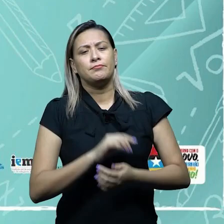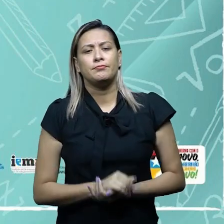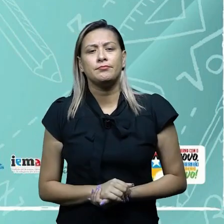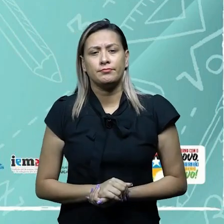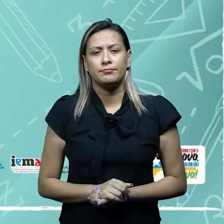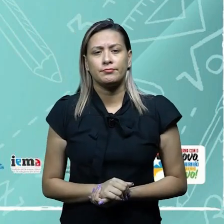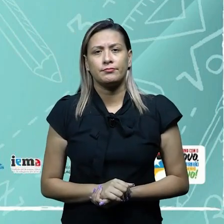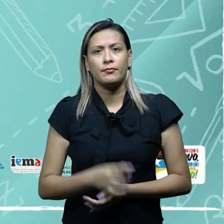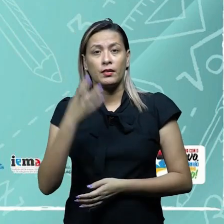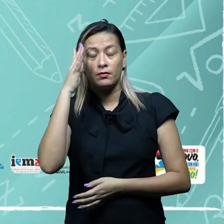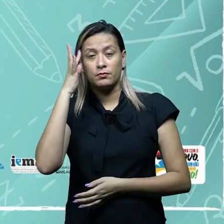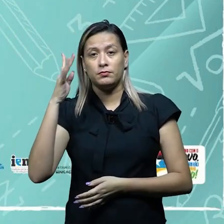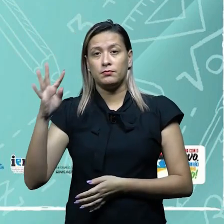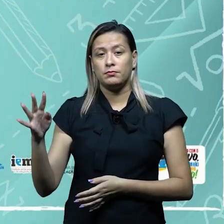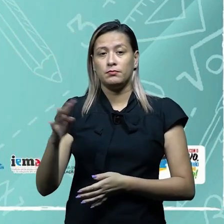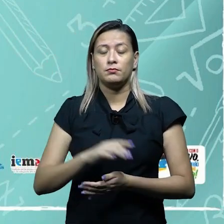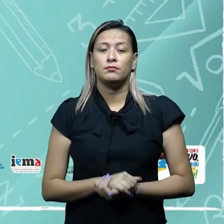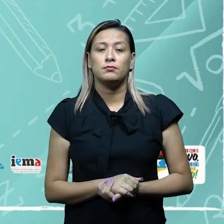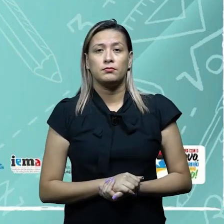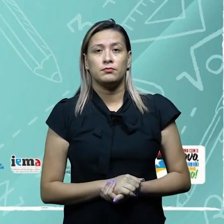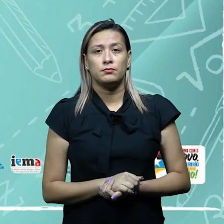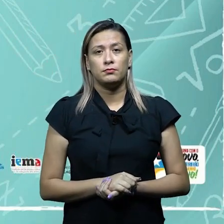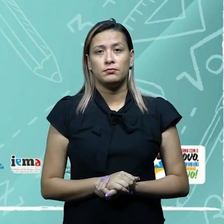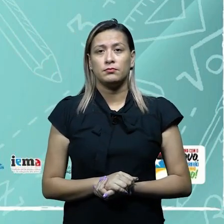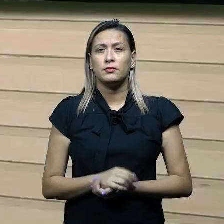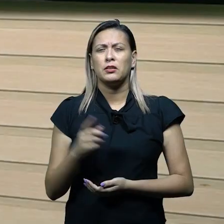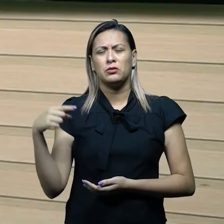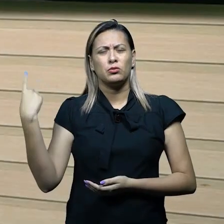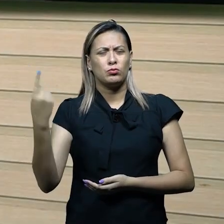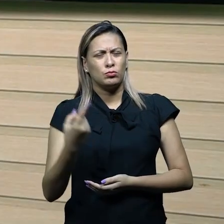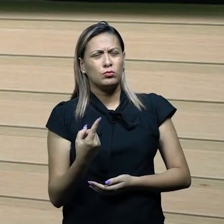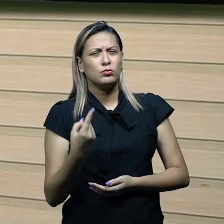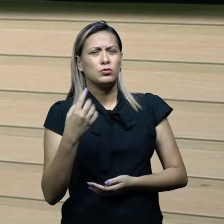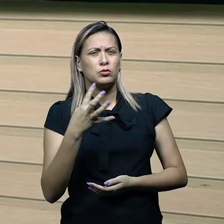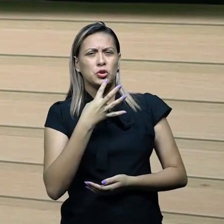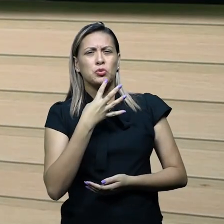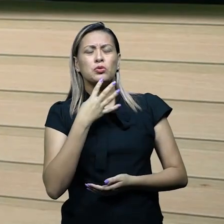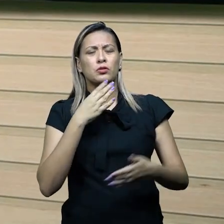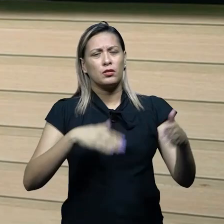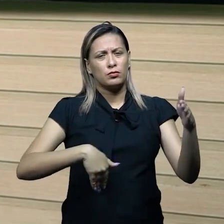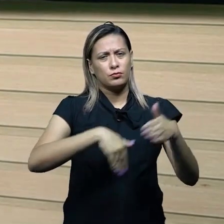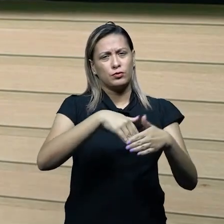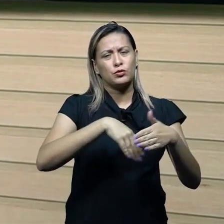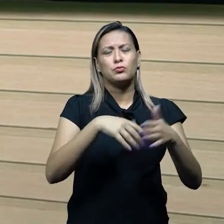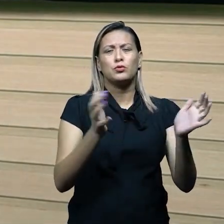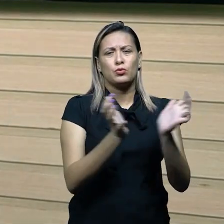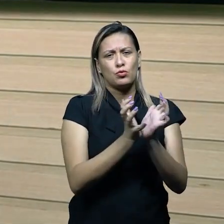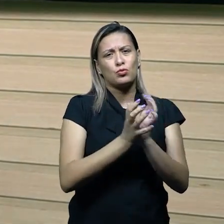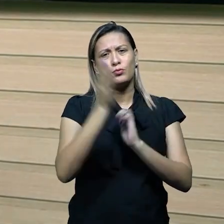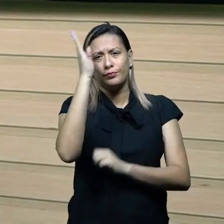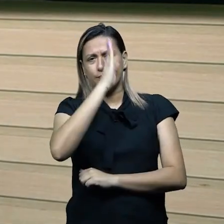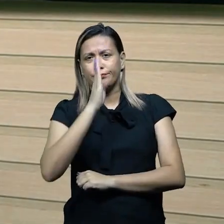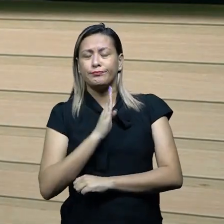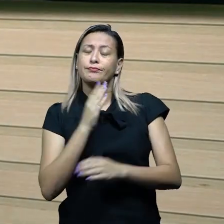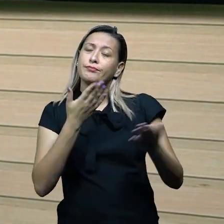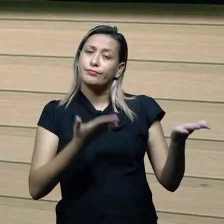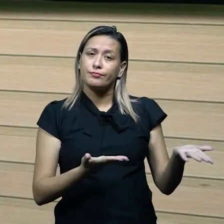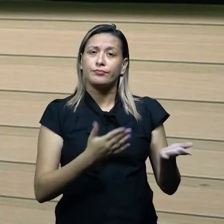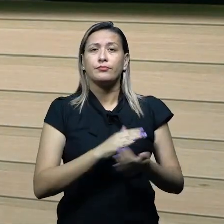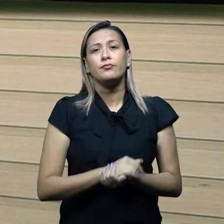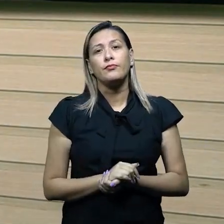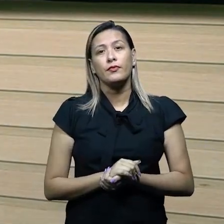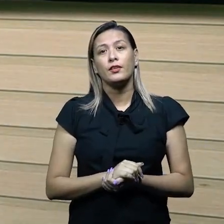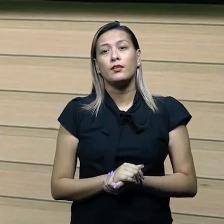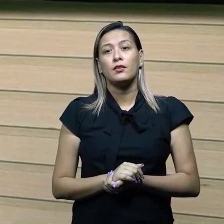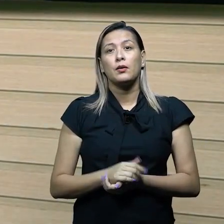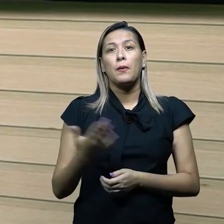que é a seleção? Vamos imaginar, acho que todo mundo conhece um pouco de futebol, Seleção Brasileira de Futebol.